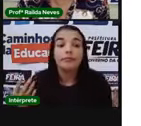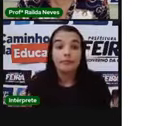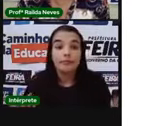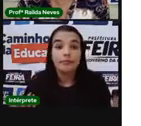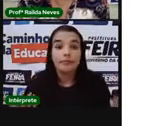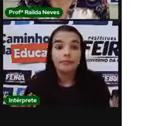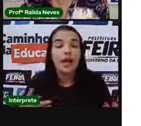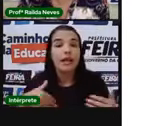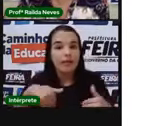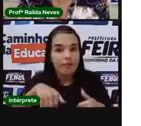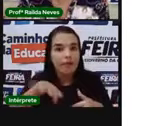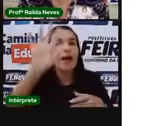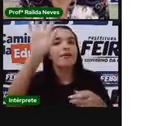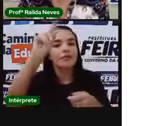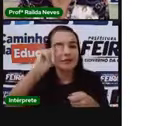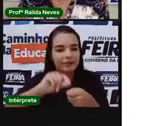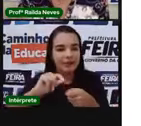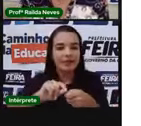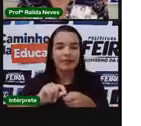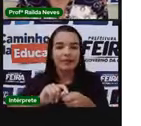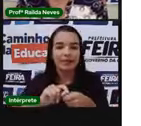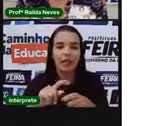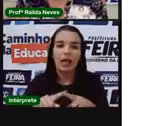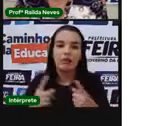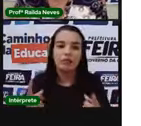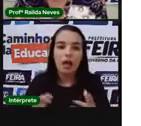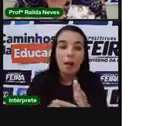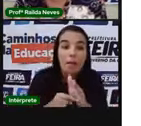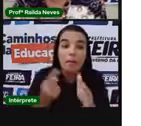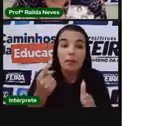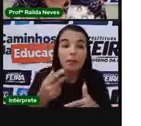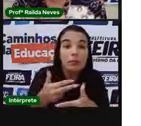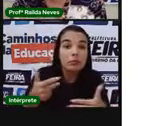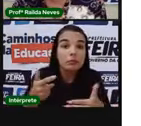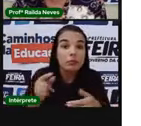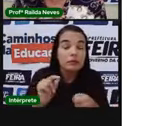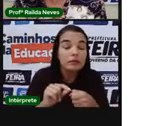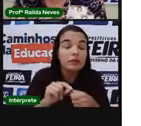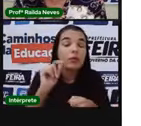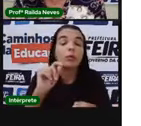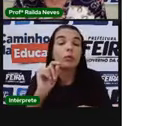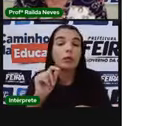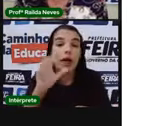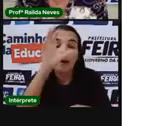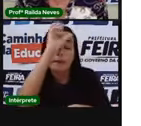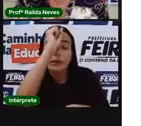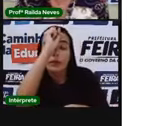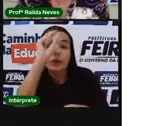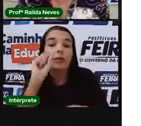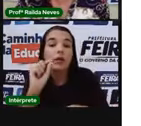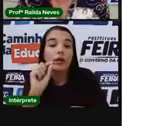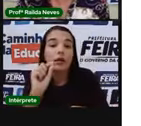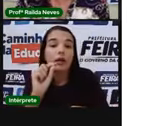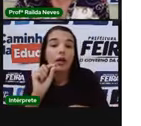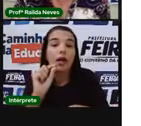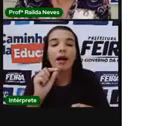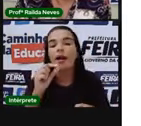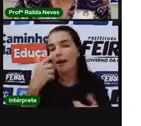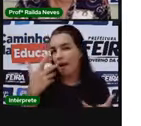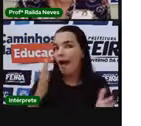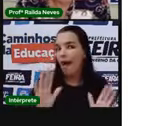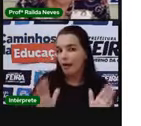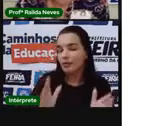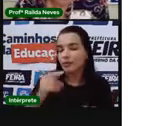vou aplicar. Então, a primeira coisa a ser aplicada do que eu aprendi, que eu disse que escreveria lá, que marcou, foi lavar a mão.